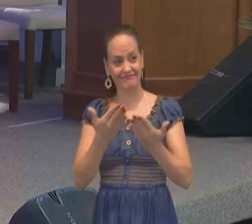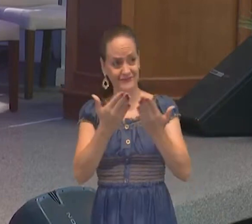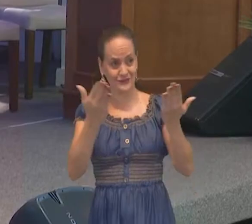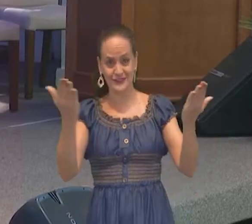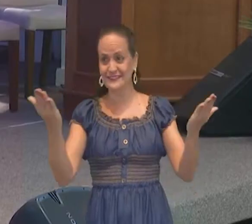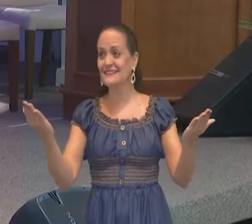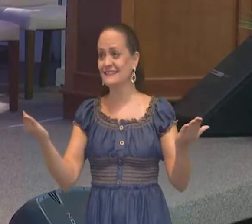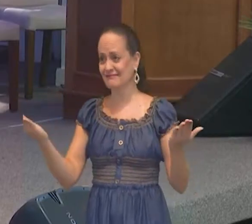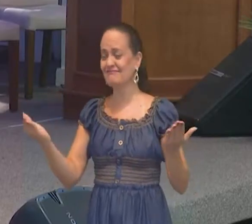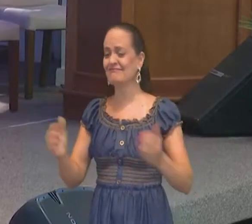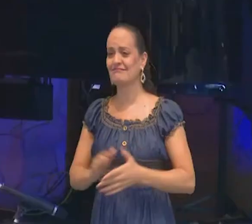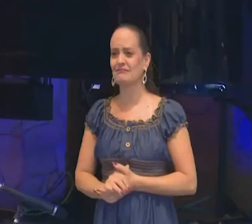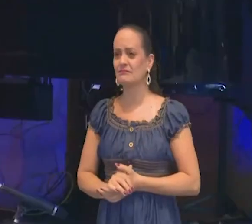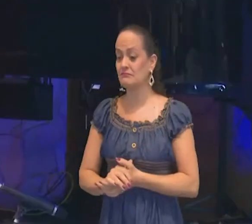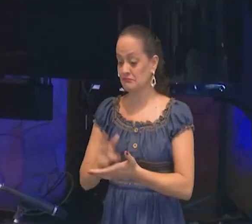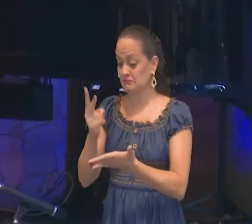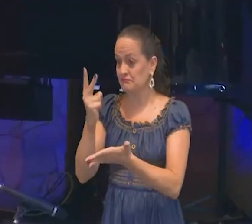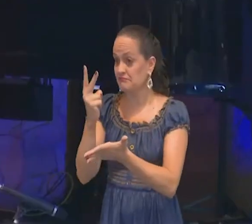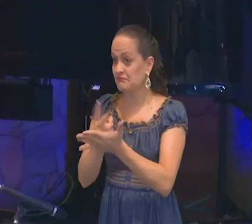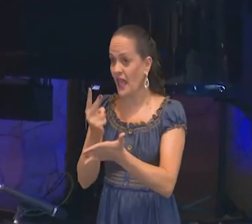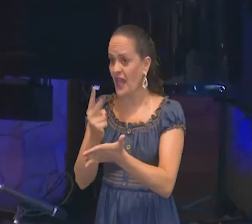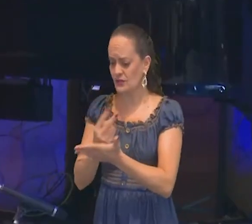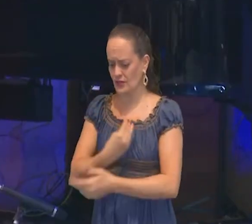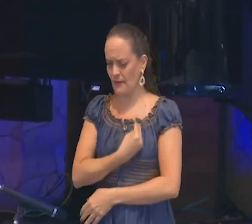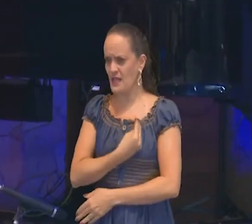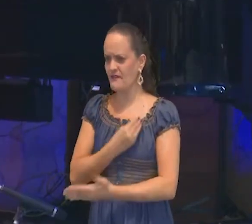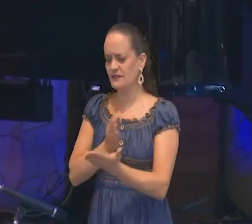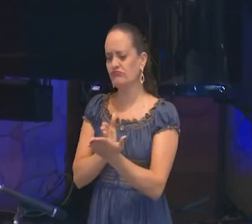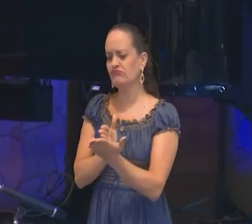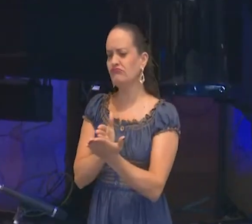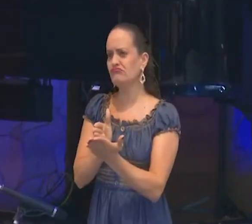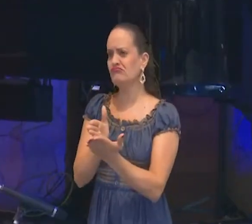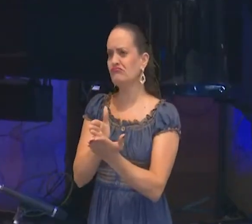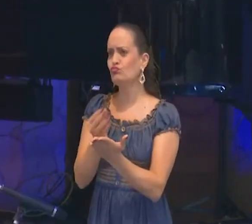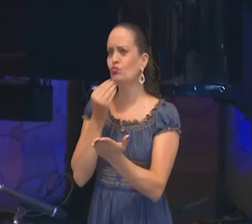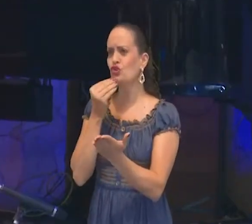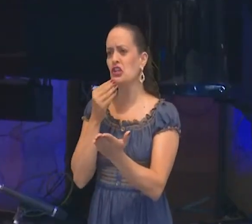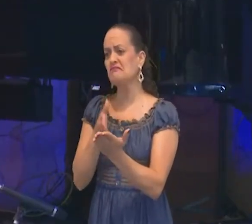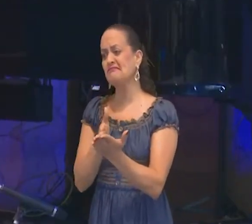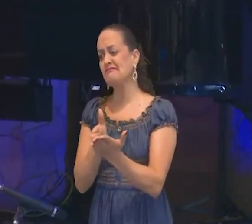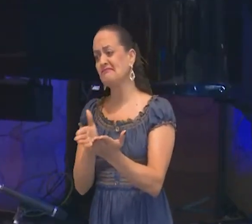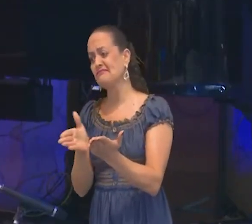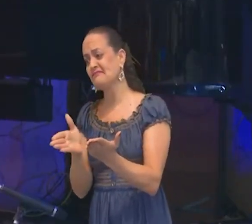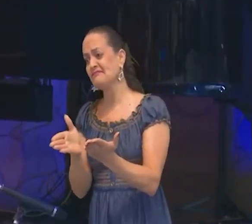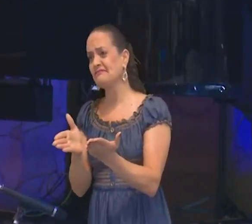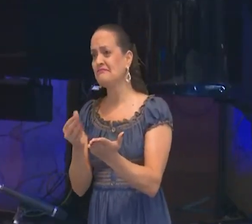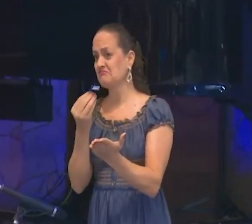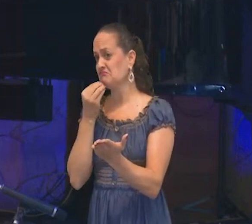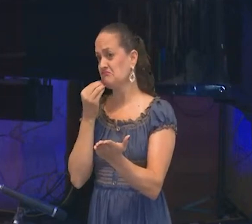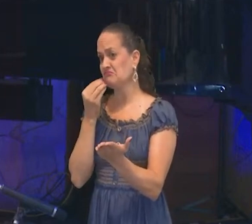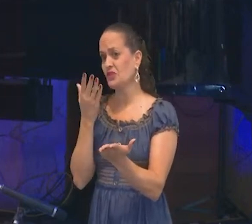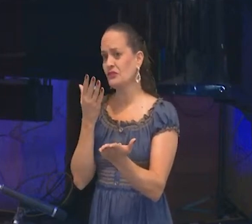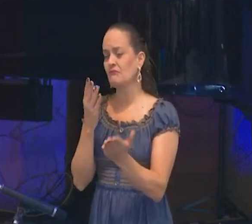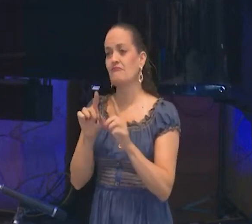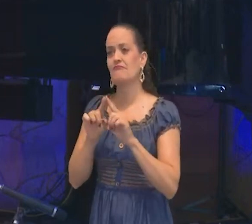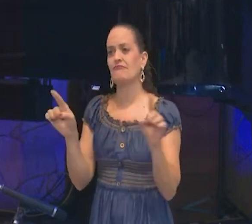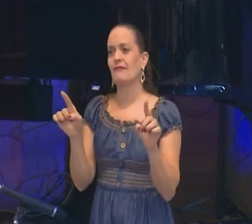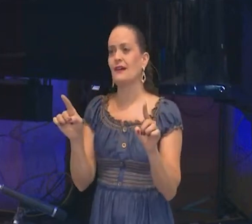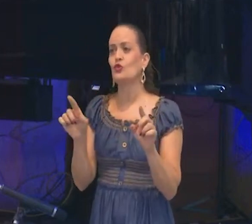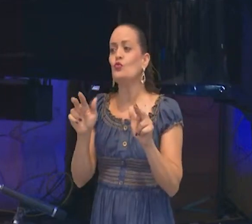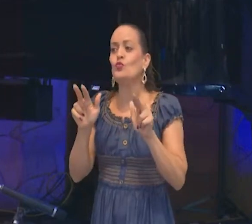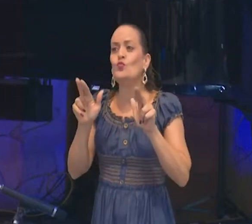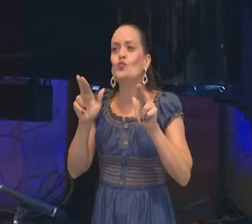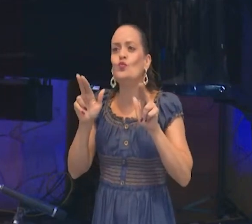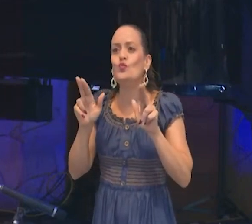visitantes, ainda que na minha caminhada eu pudesse ter um dia me desviado dos caminhos do Senhor, eu jamais